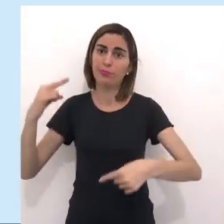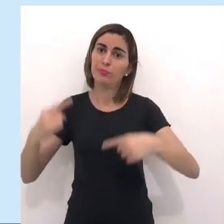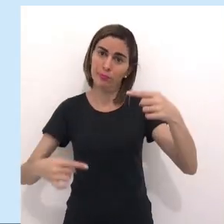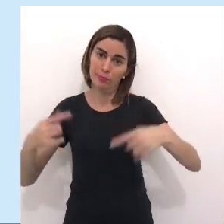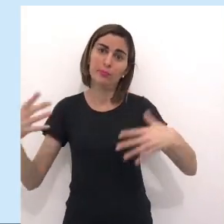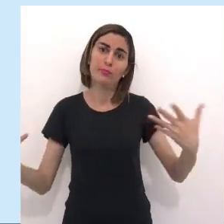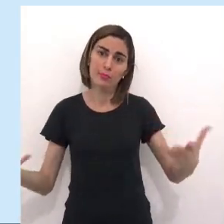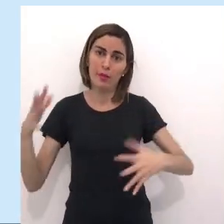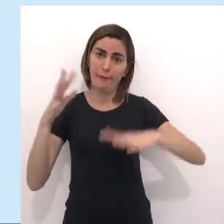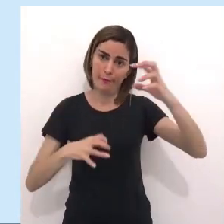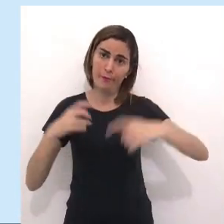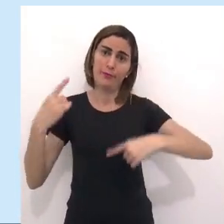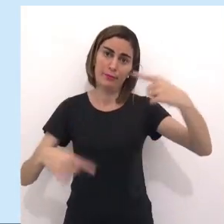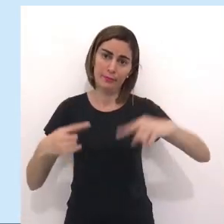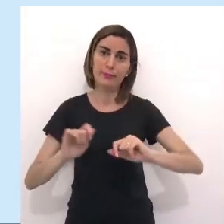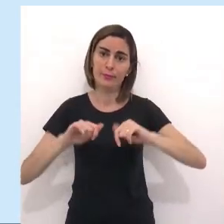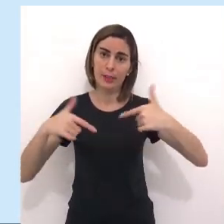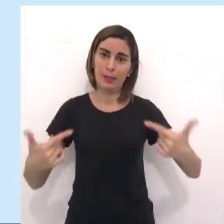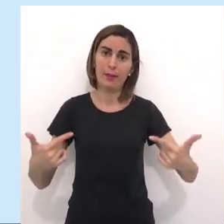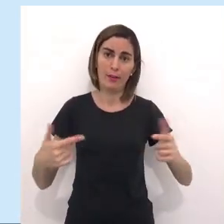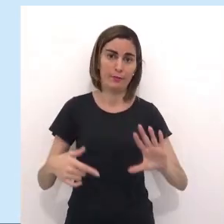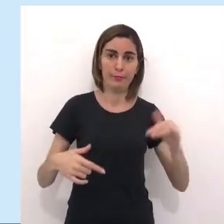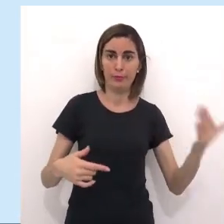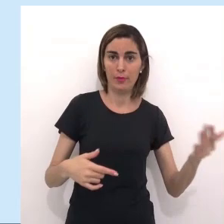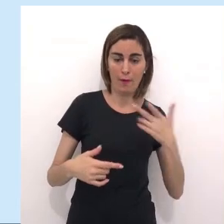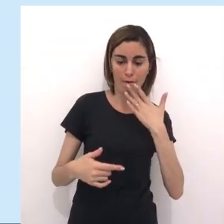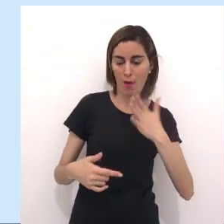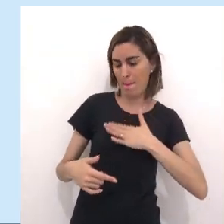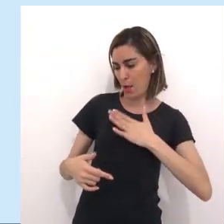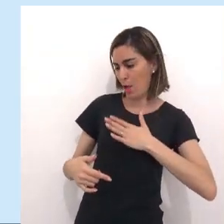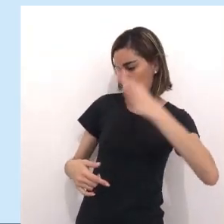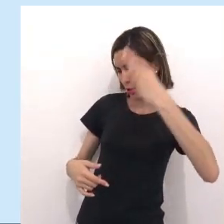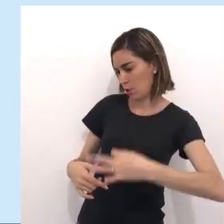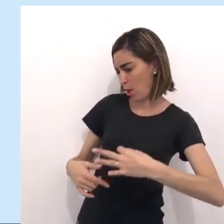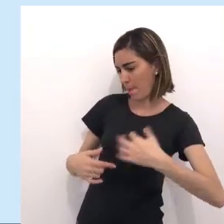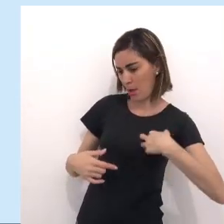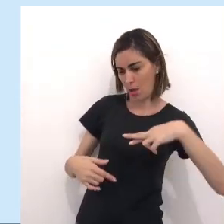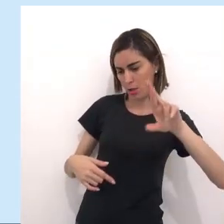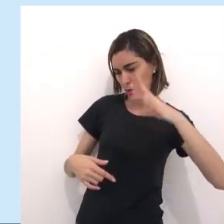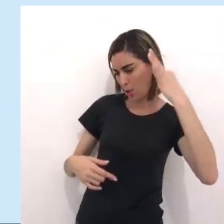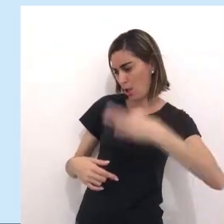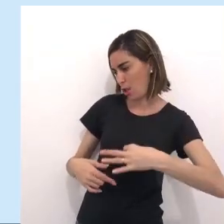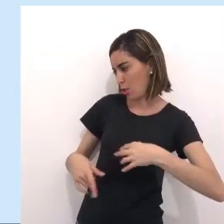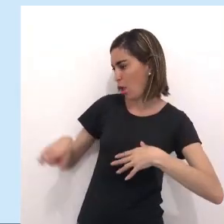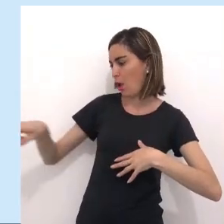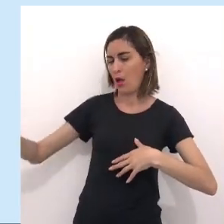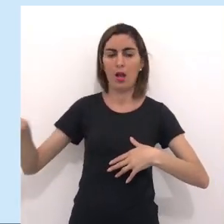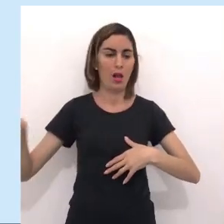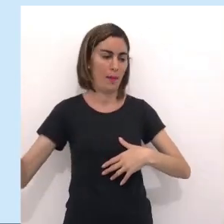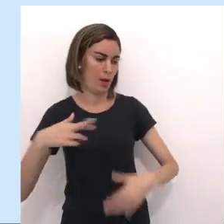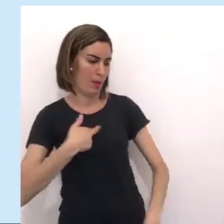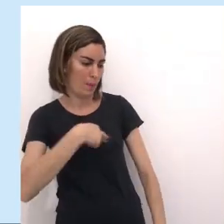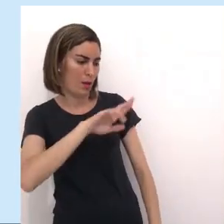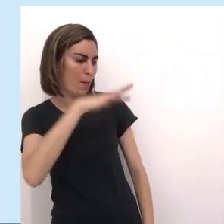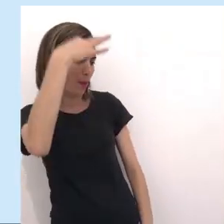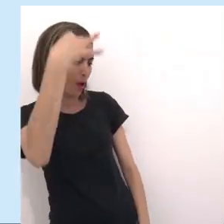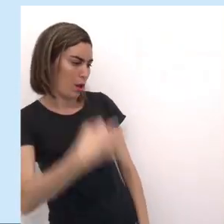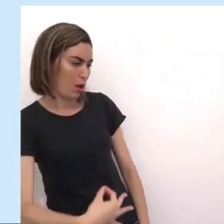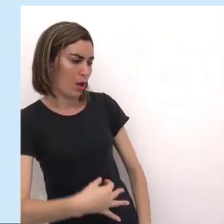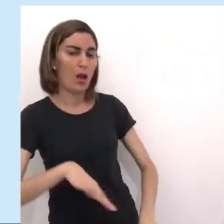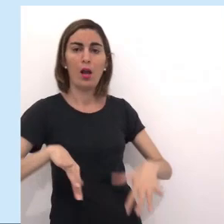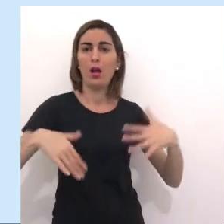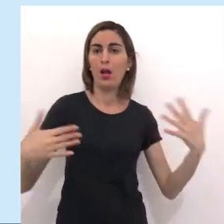conflitos. De um lado eu digo, a minha religiosidade é melhor. Ou seja, a minha